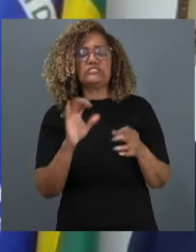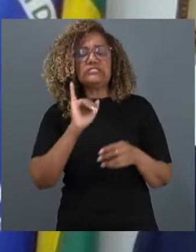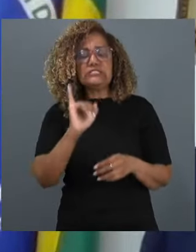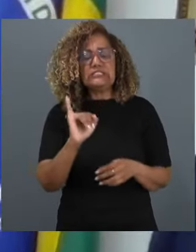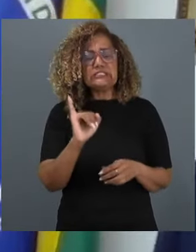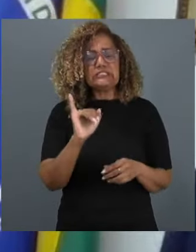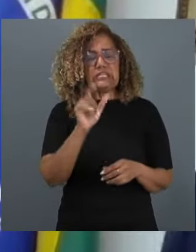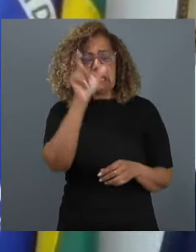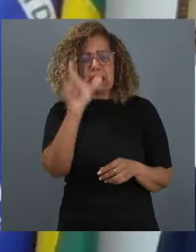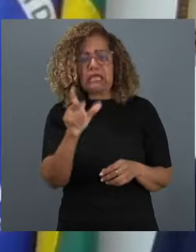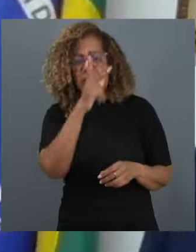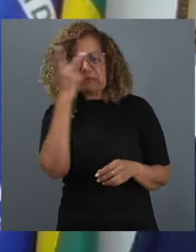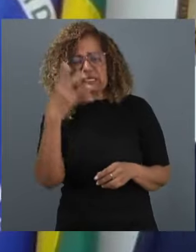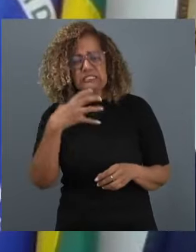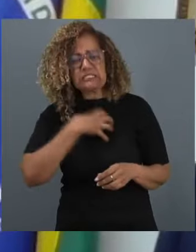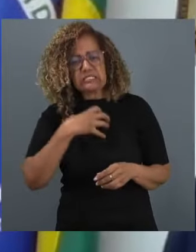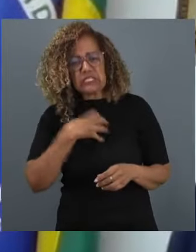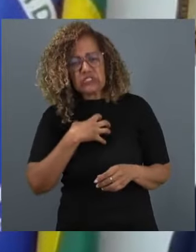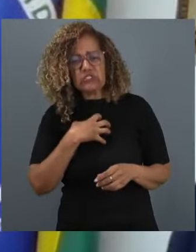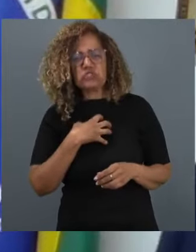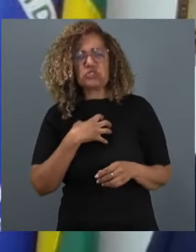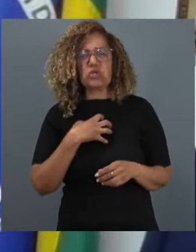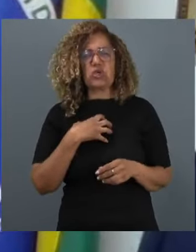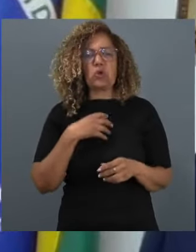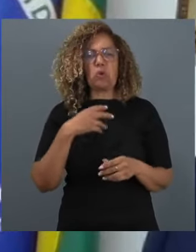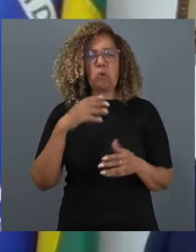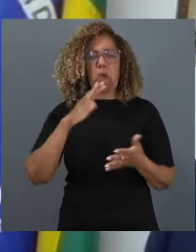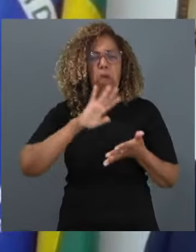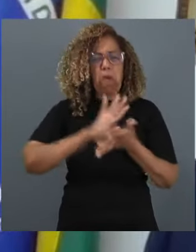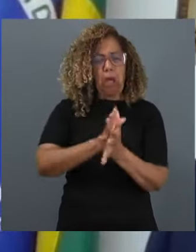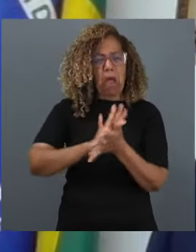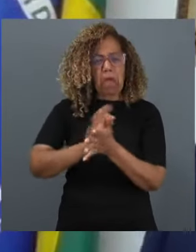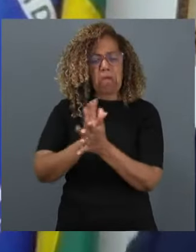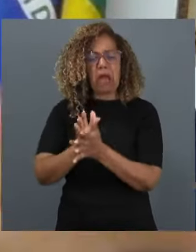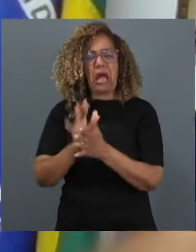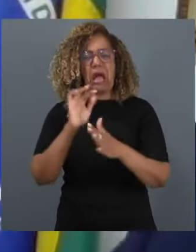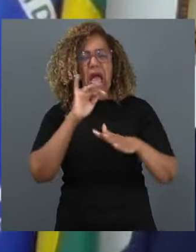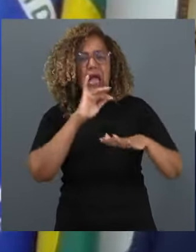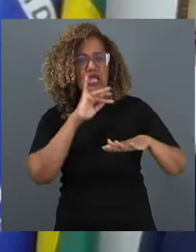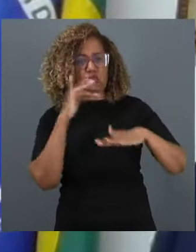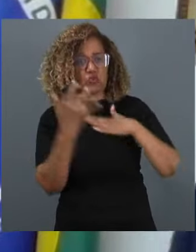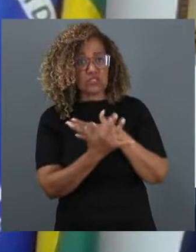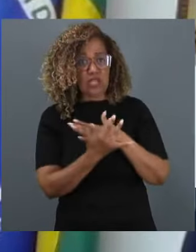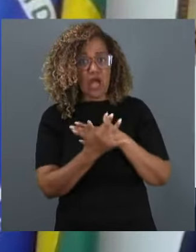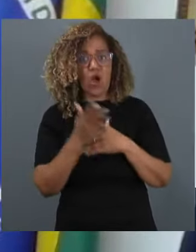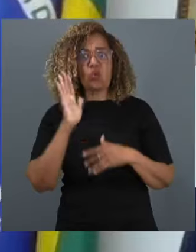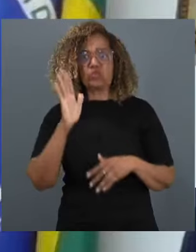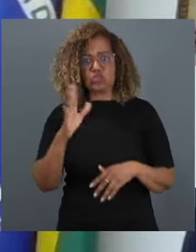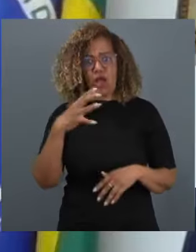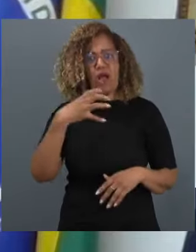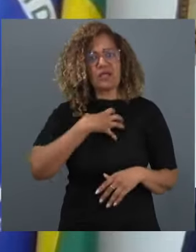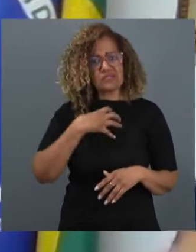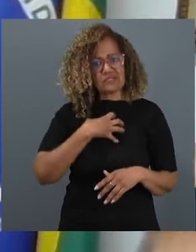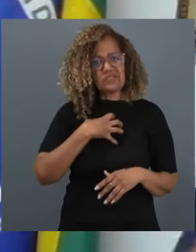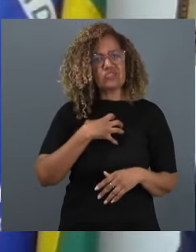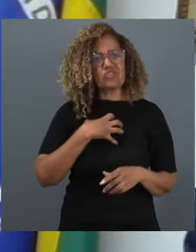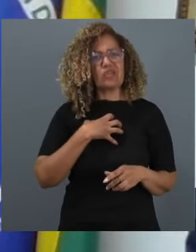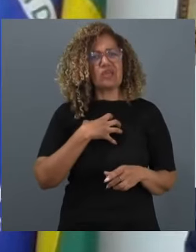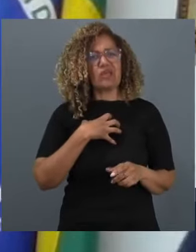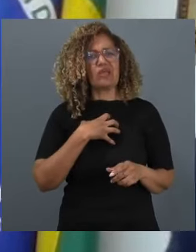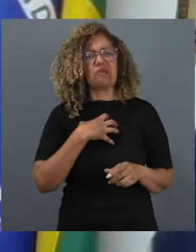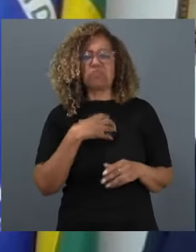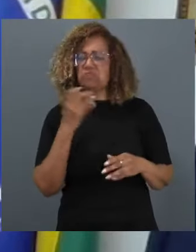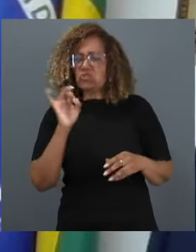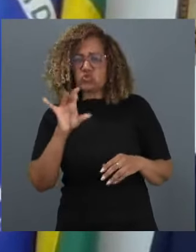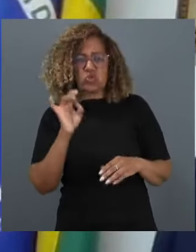sentiu injuriado, caluniado, difamado pelas redes sociais, e eu já me senti, entra com o processo,